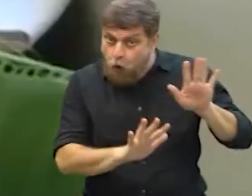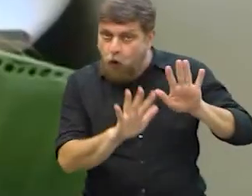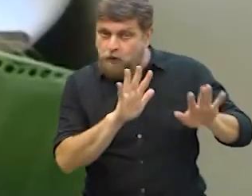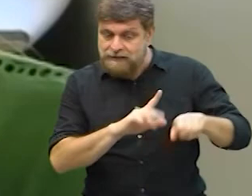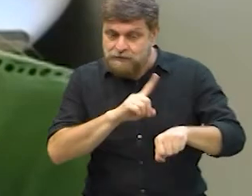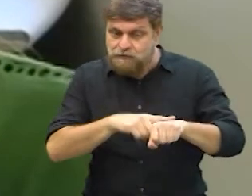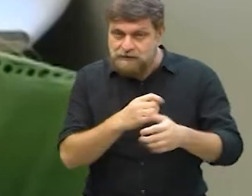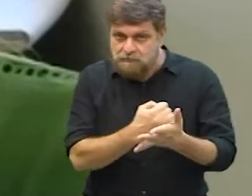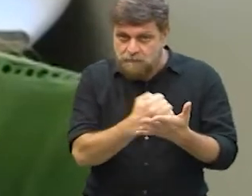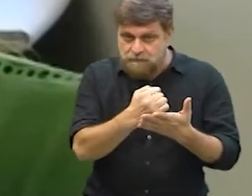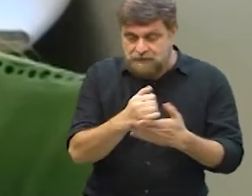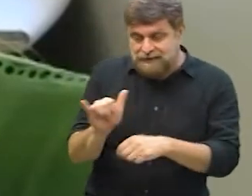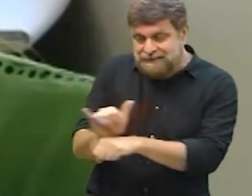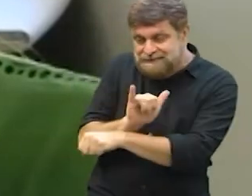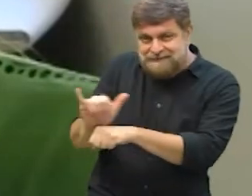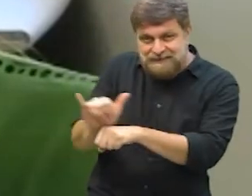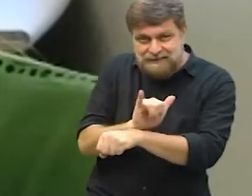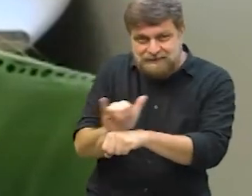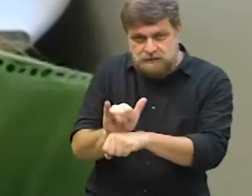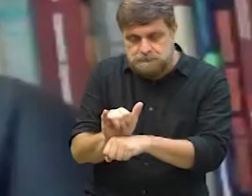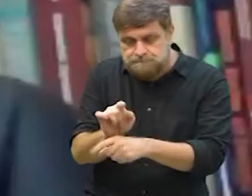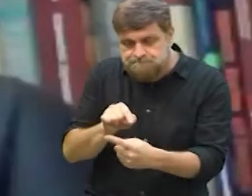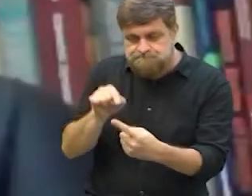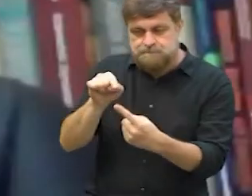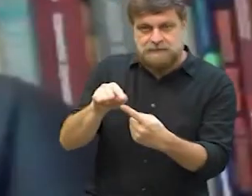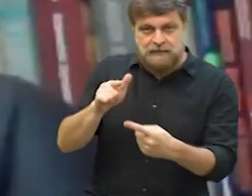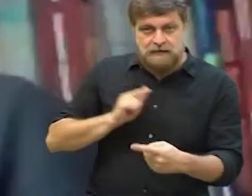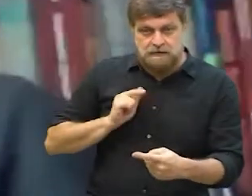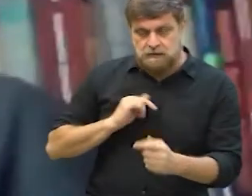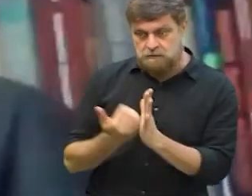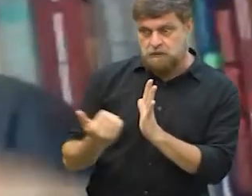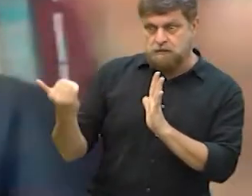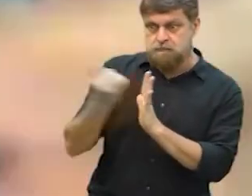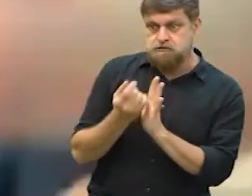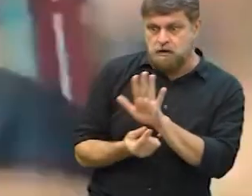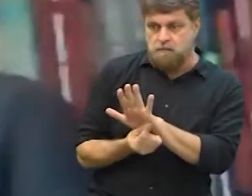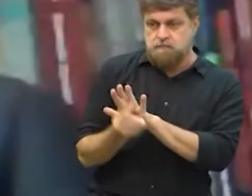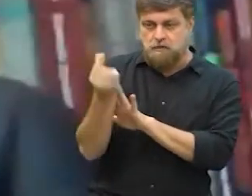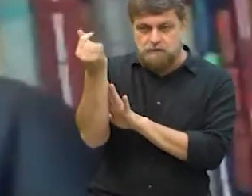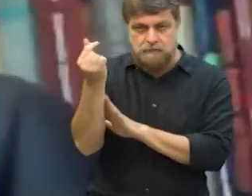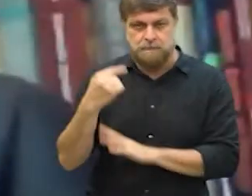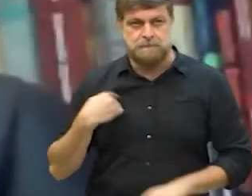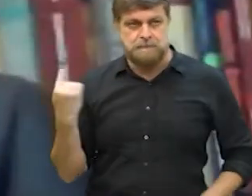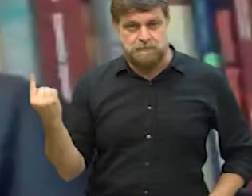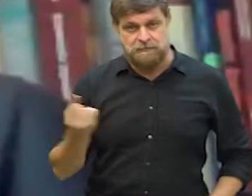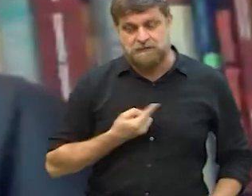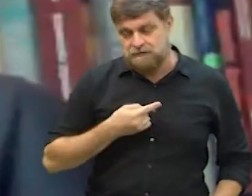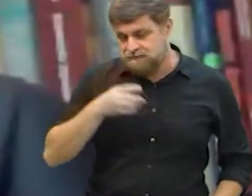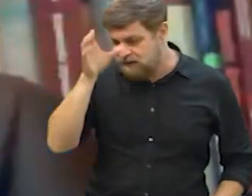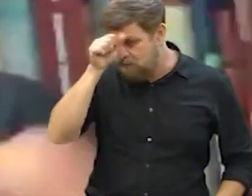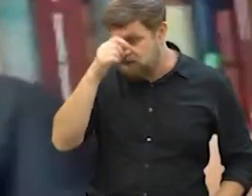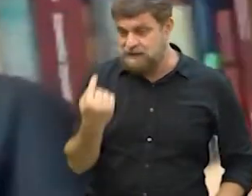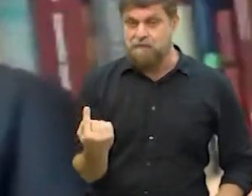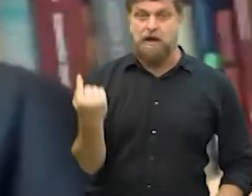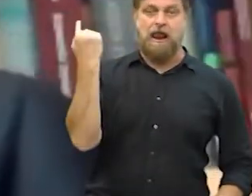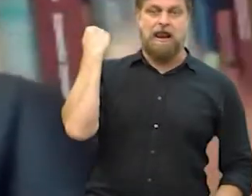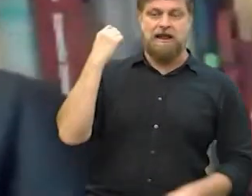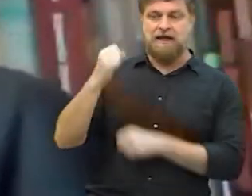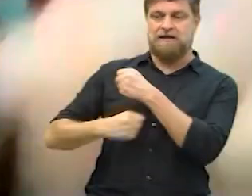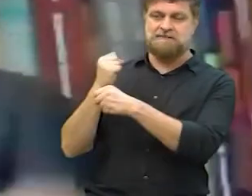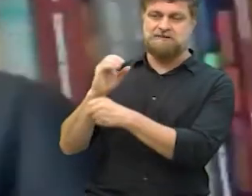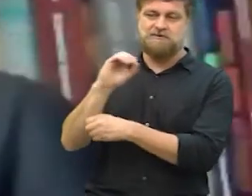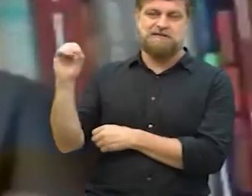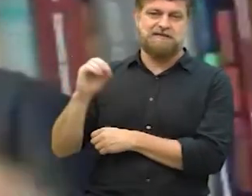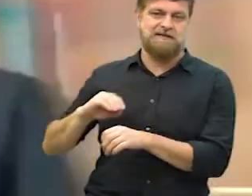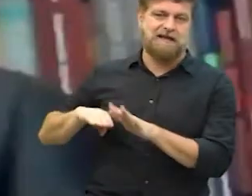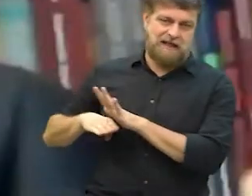então também tem que tomar cuidado com isso. Então são estratégias que você tem que fazer para lidar com esse cenário de inflação. Algo que nós desaprendemos a fazer lá